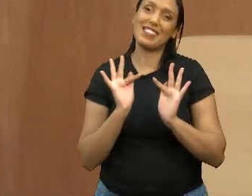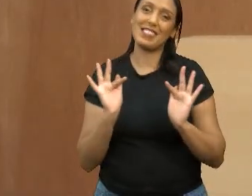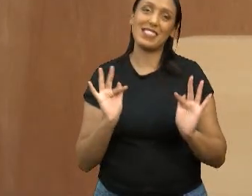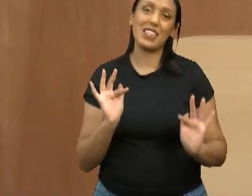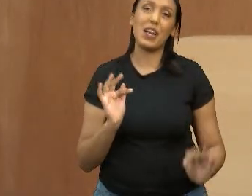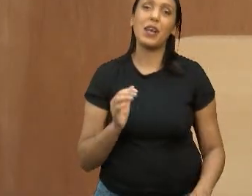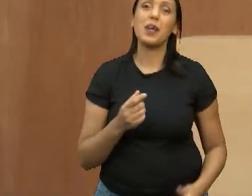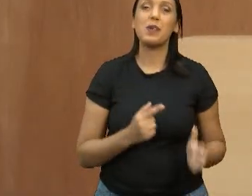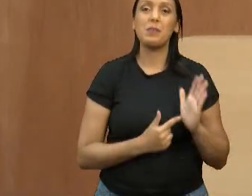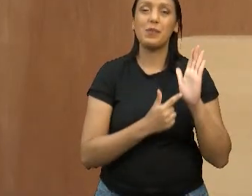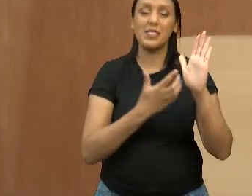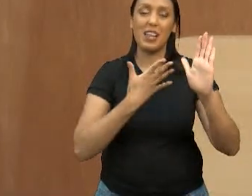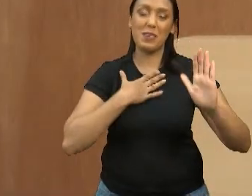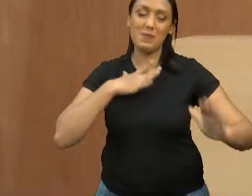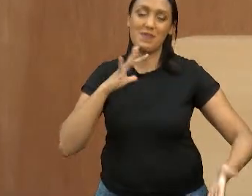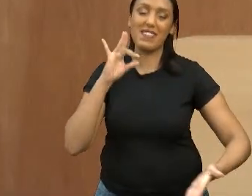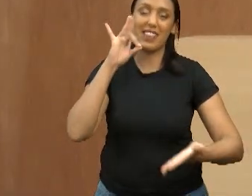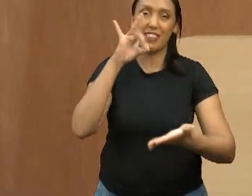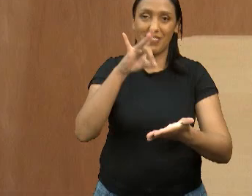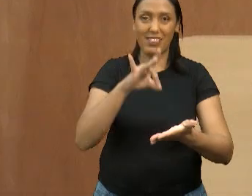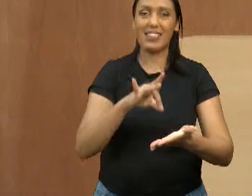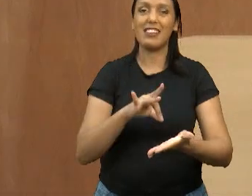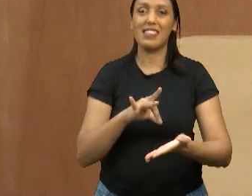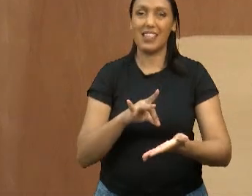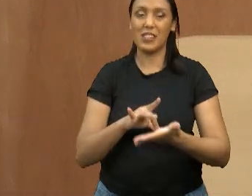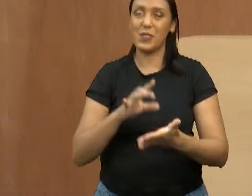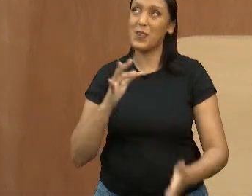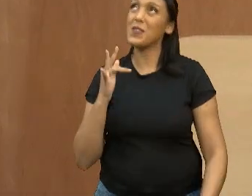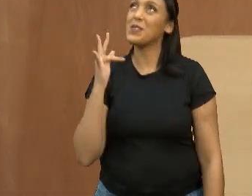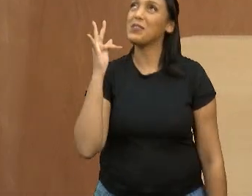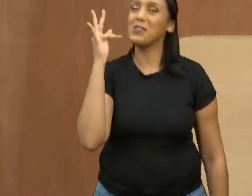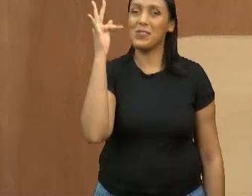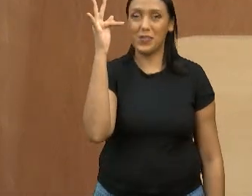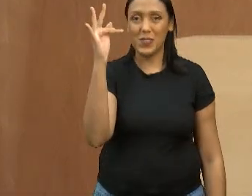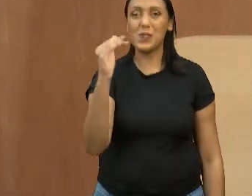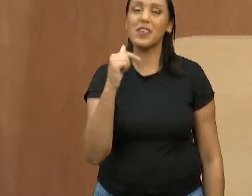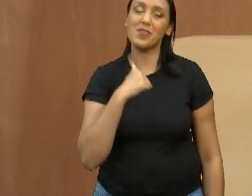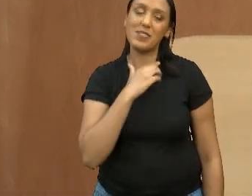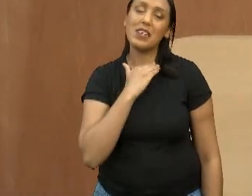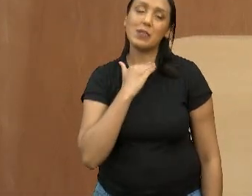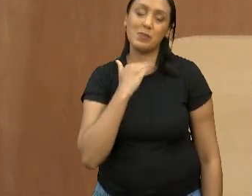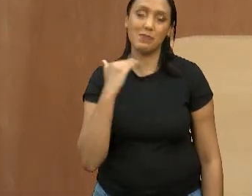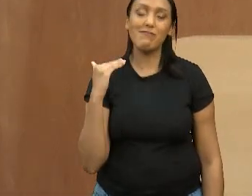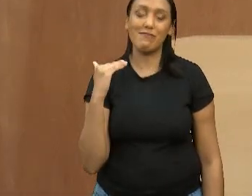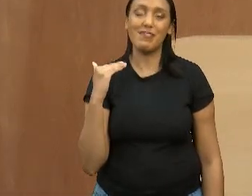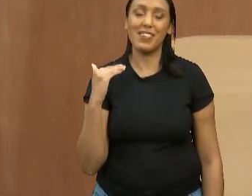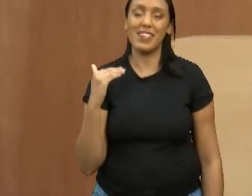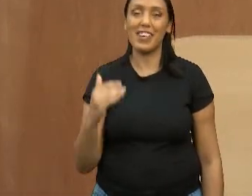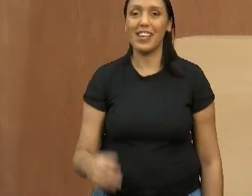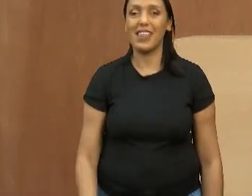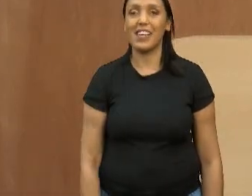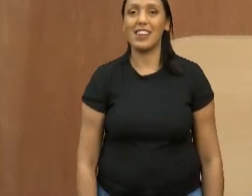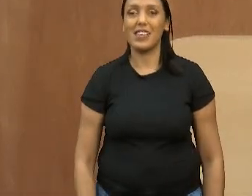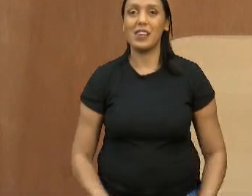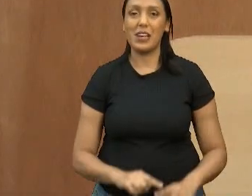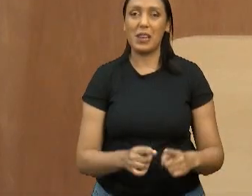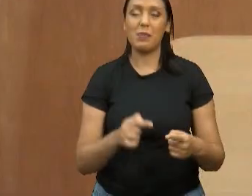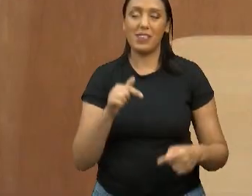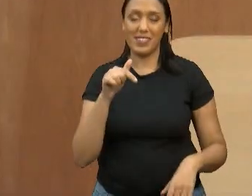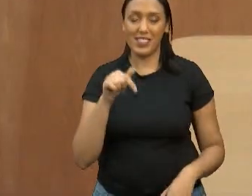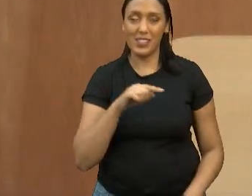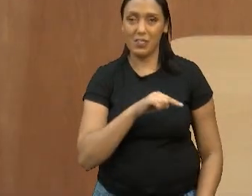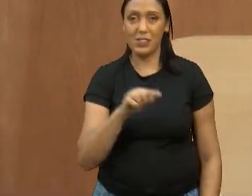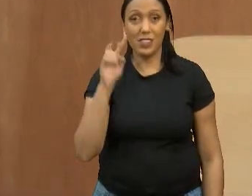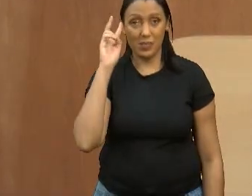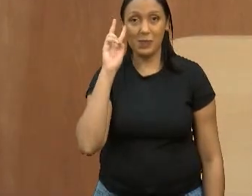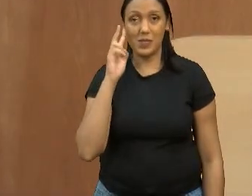verdade, a minha verdade, que um dia vai se finalizar. Esse foi um presente para mim e que eu ofereço